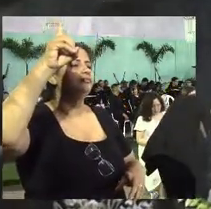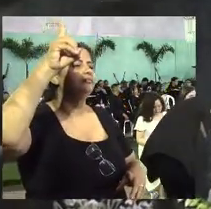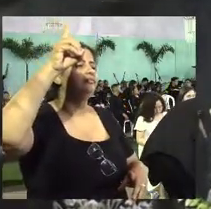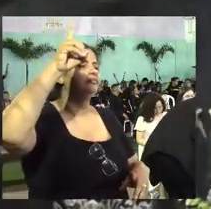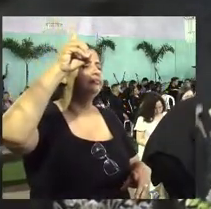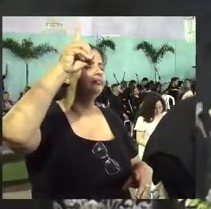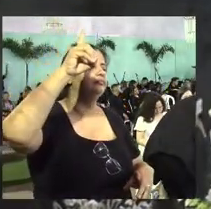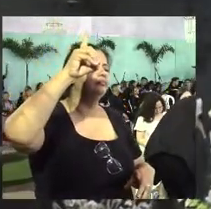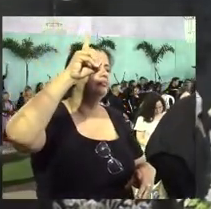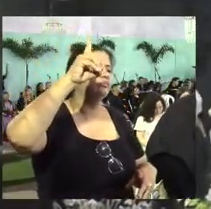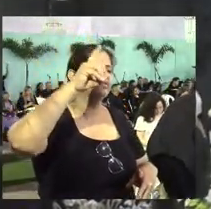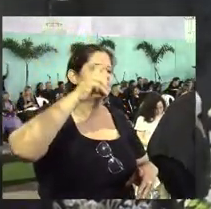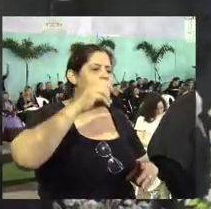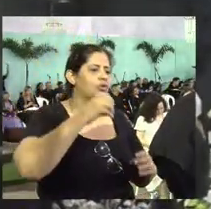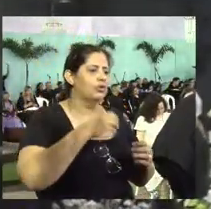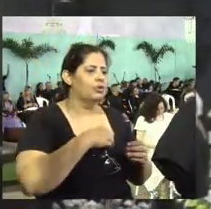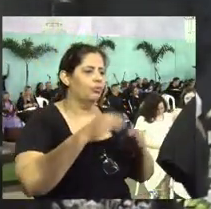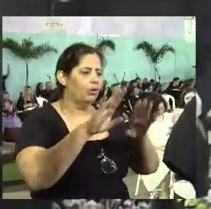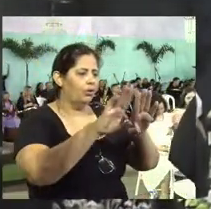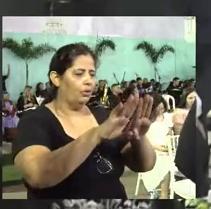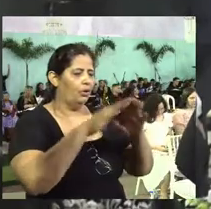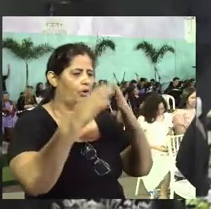eu abrigo